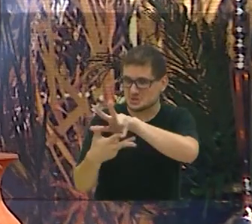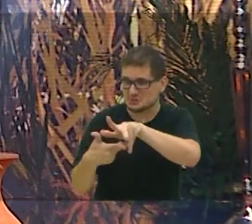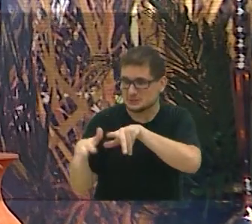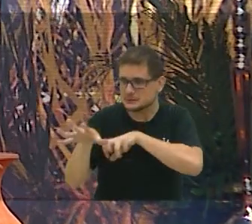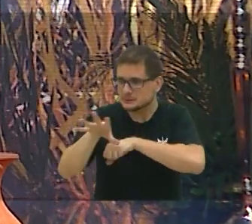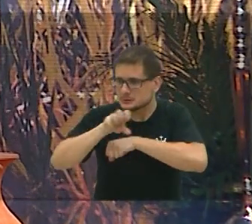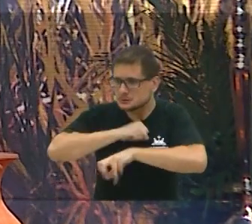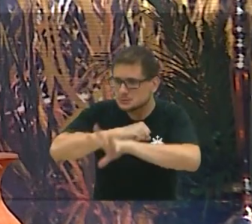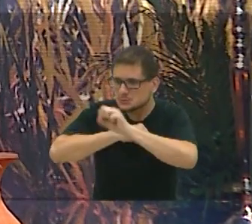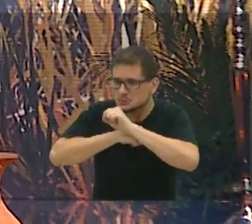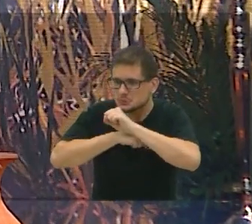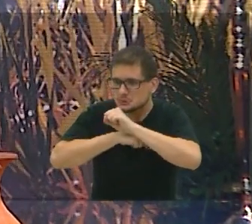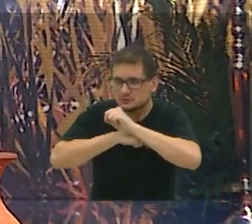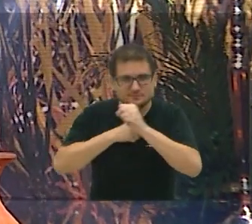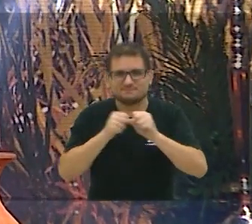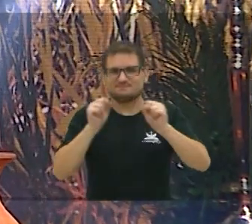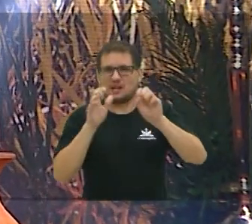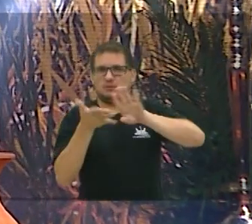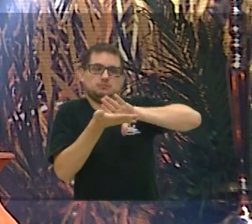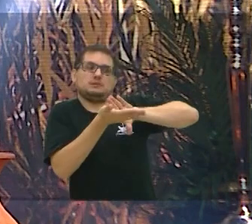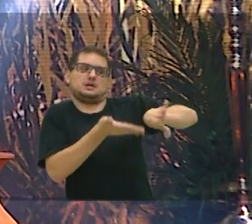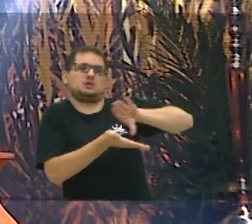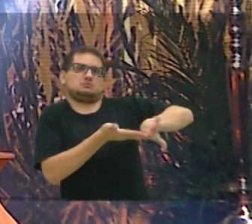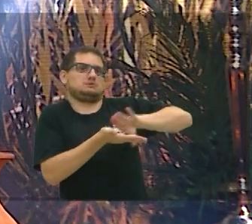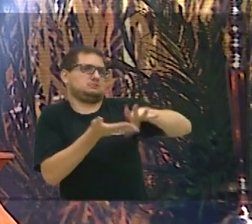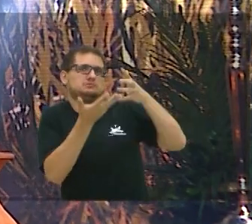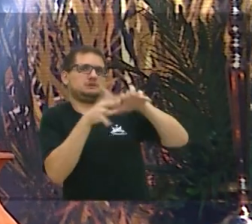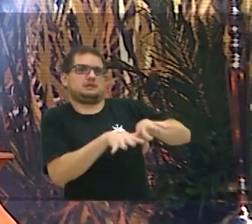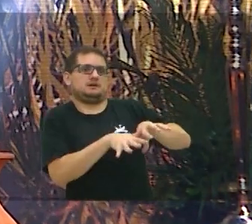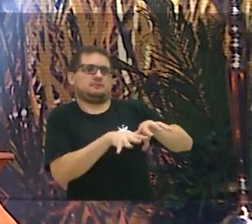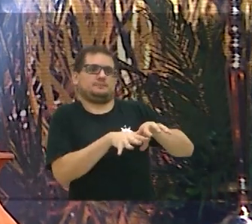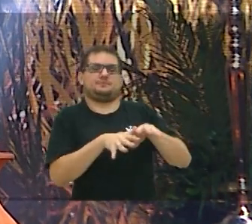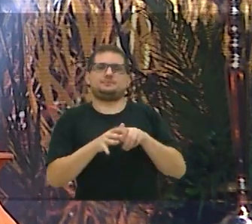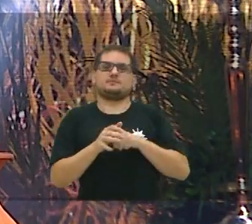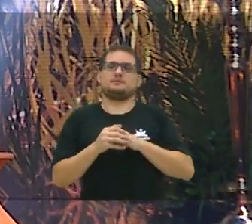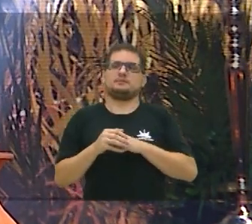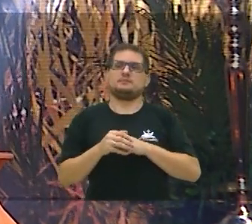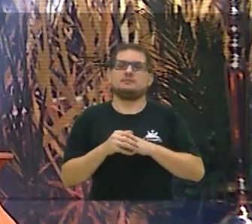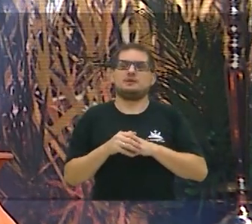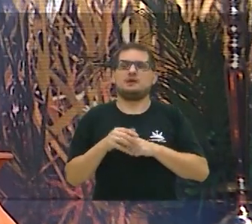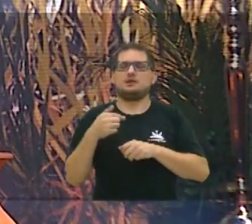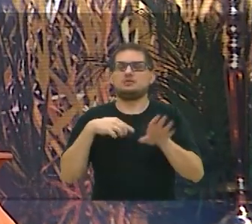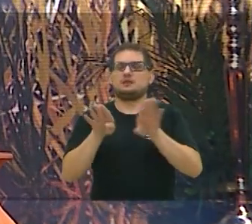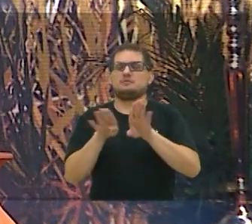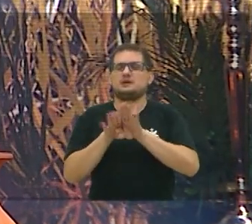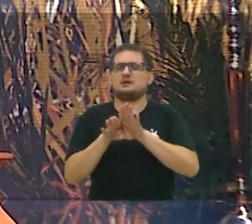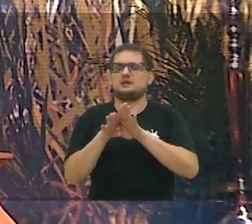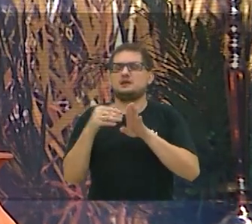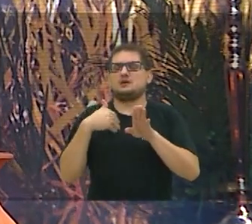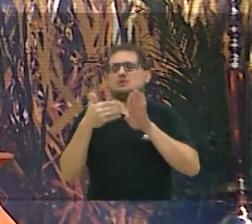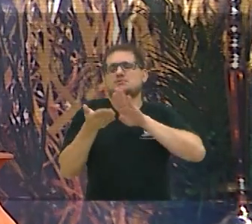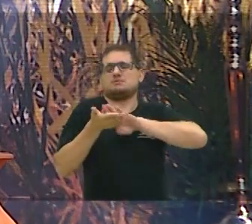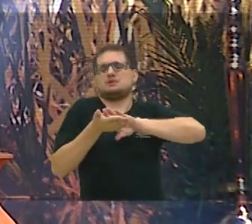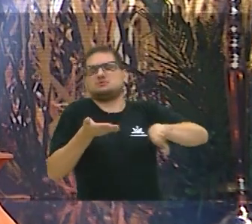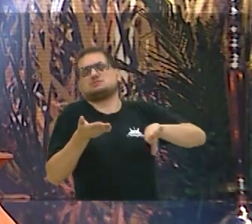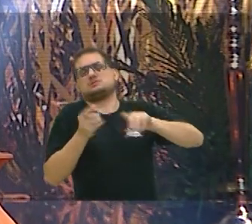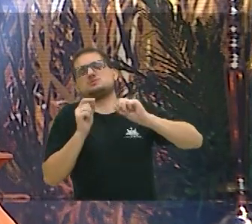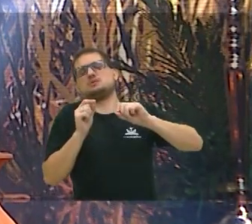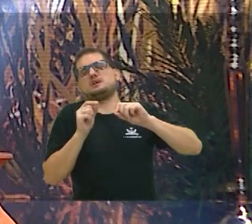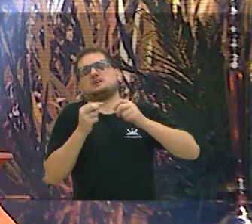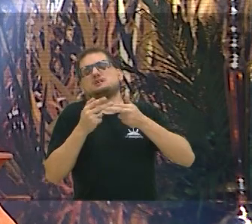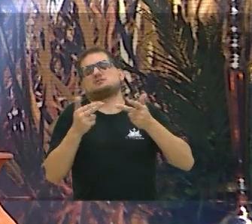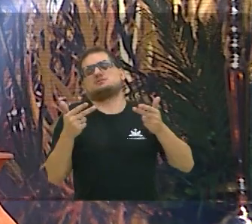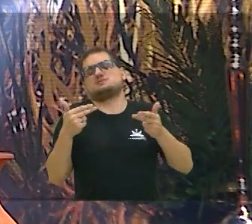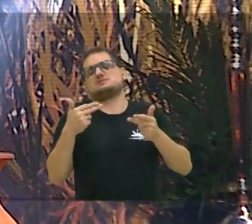eu renuncio a parte de mim que se perdeu. Tem